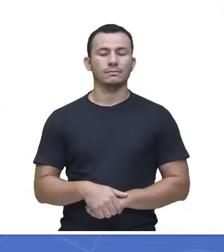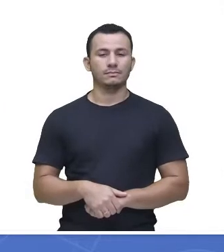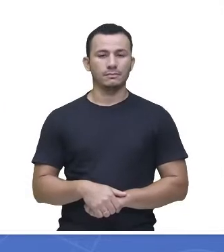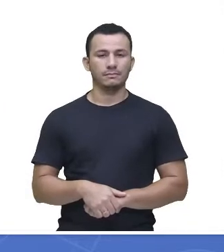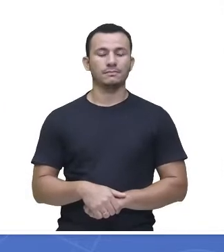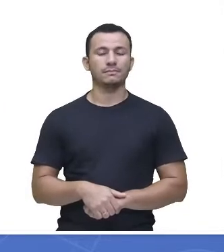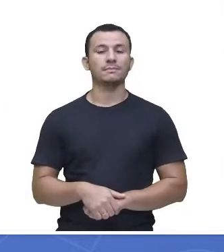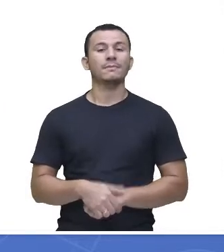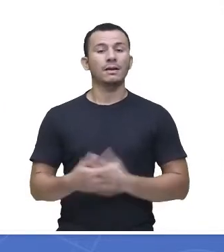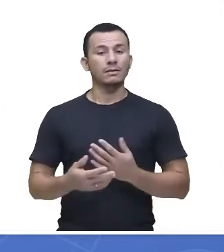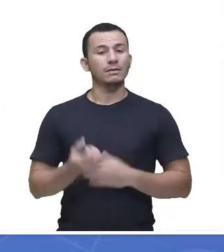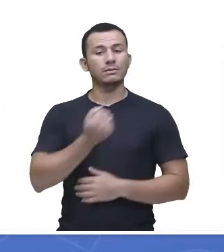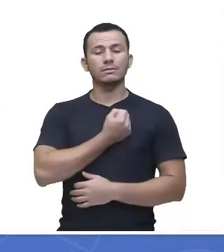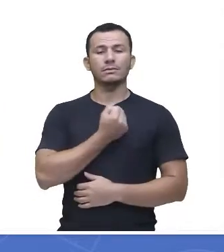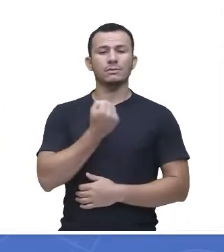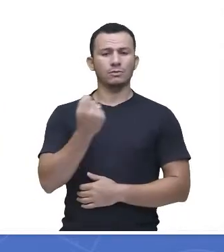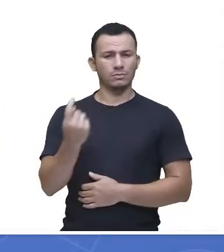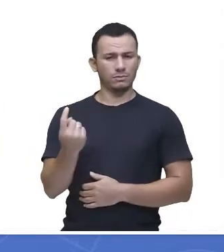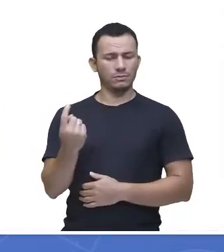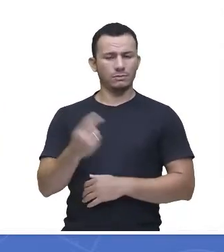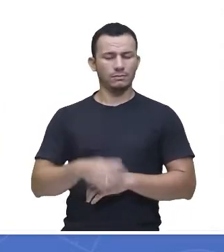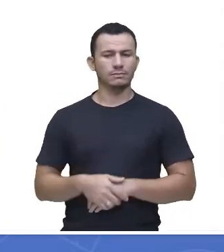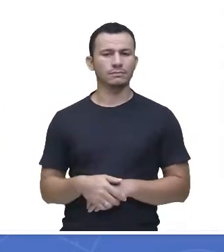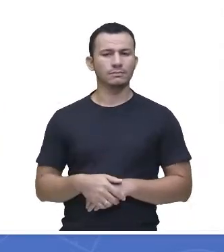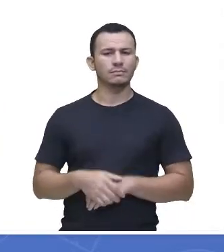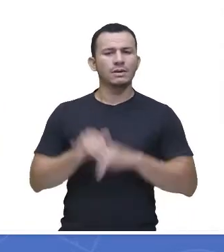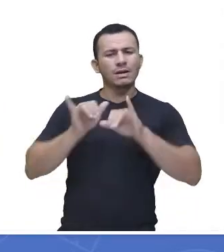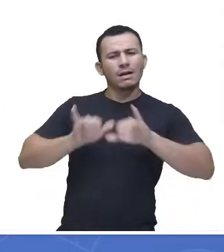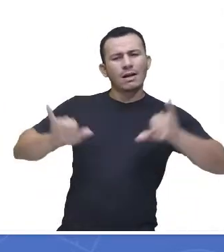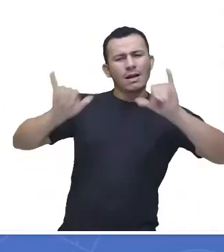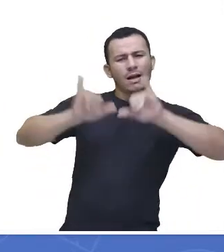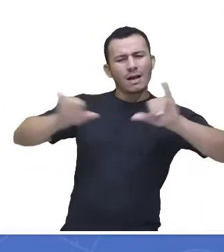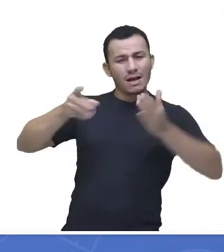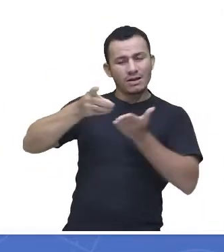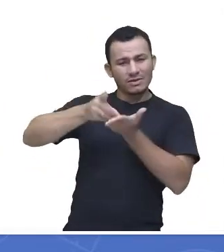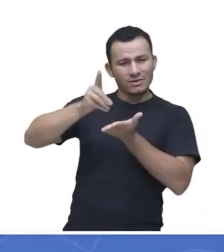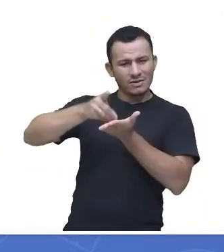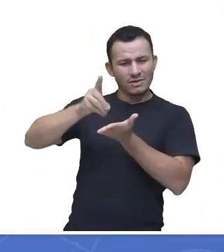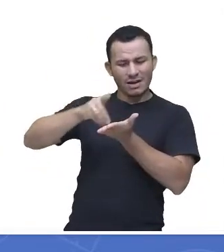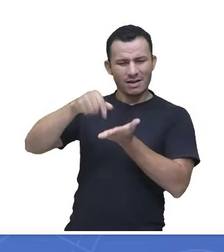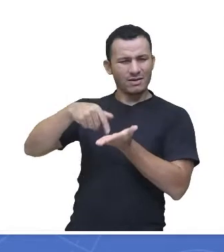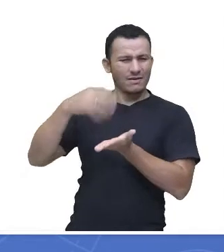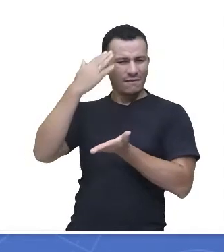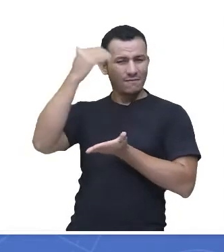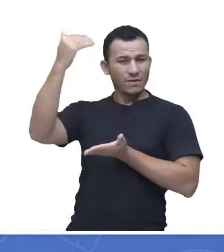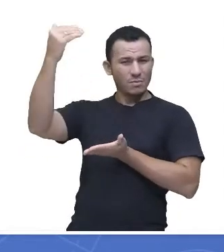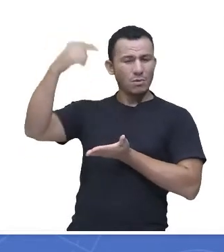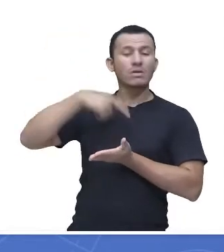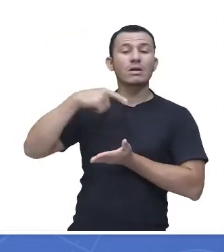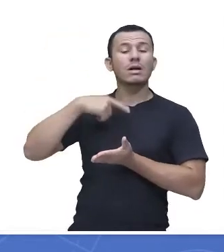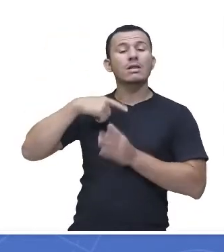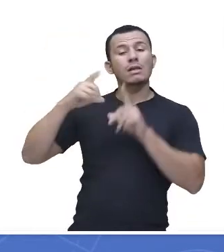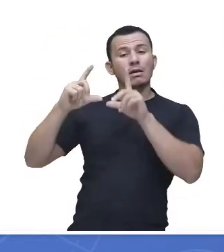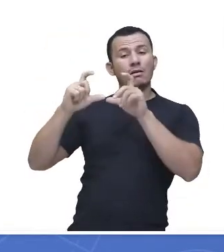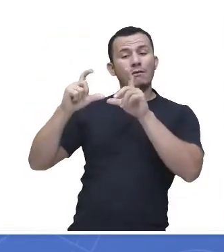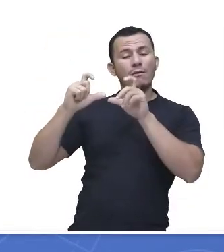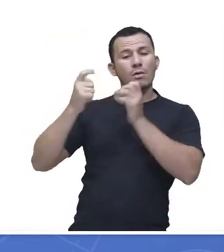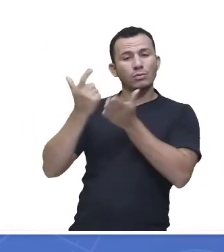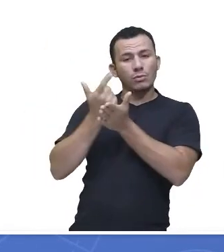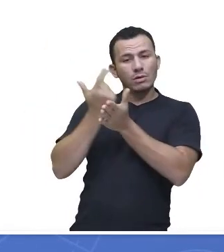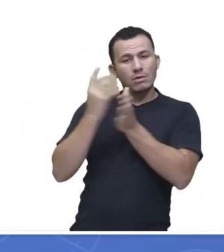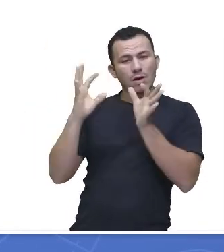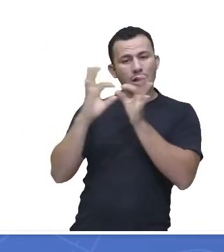Pronto, olha a nossa primeira questão. A propaganda do famoso dicionário Aurélio apresenta uma foto do livro acompanhada